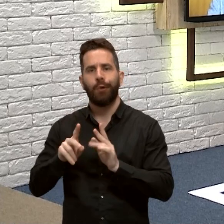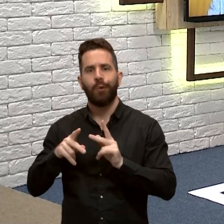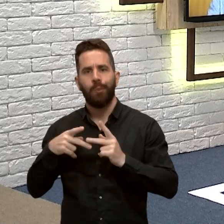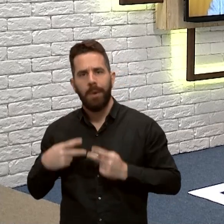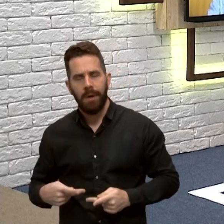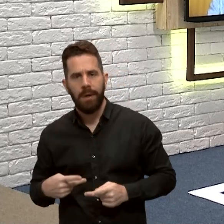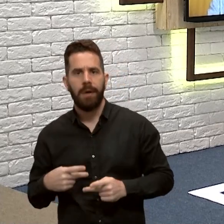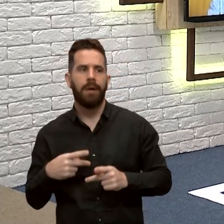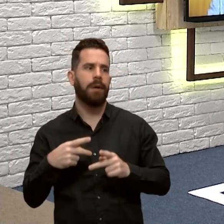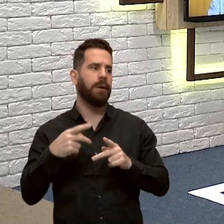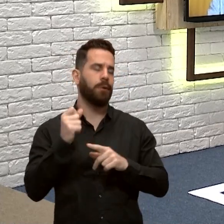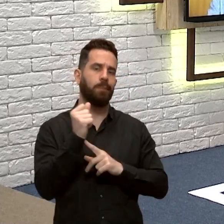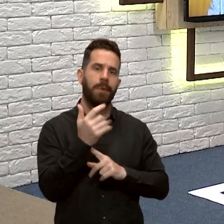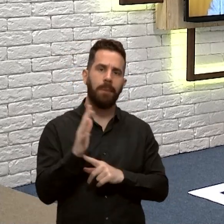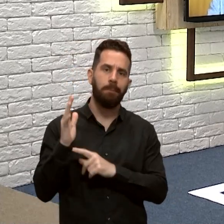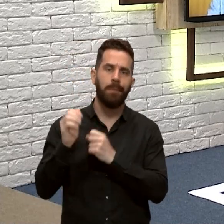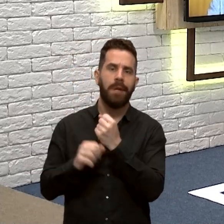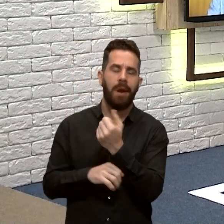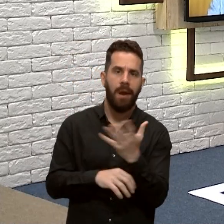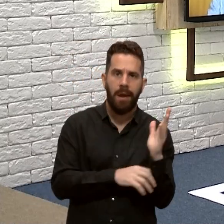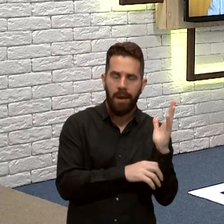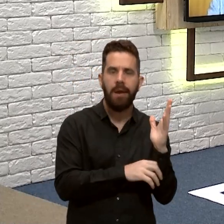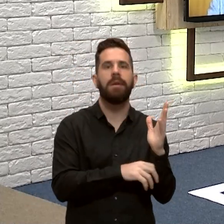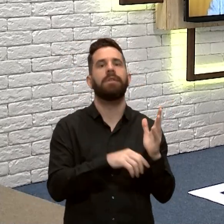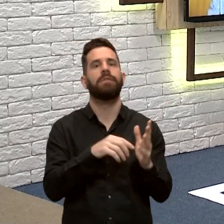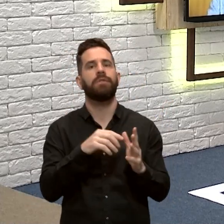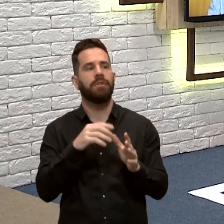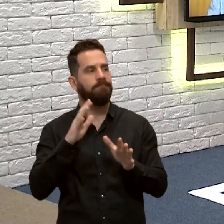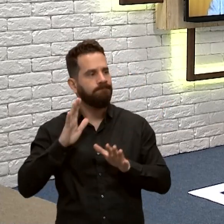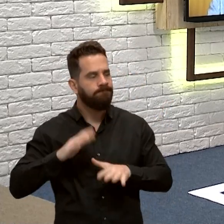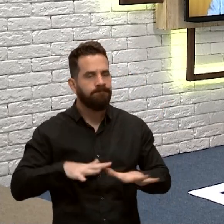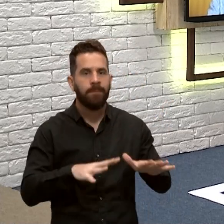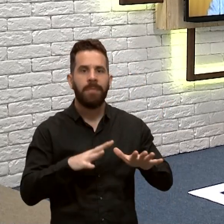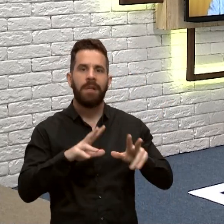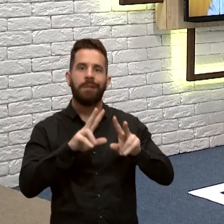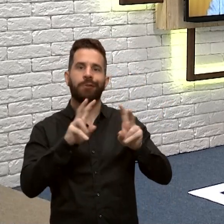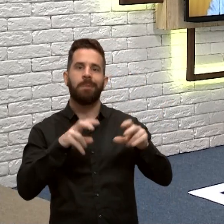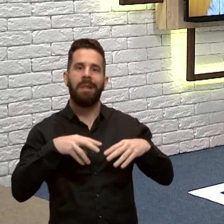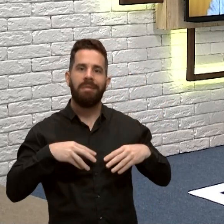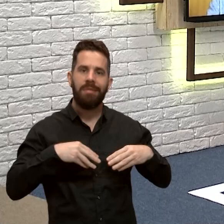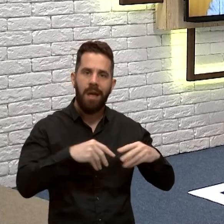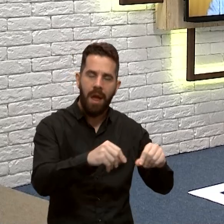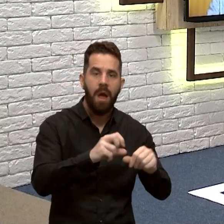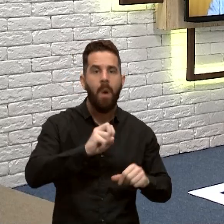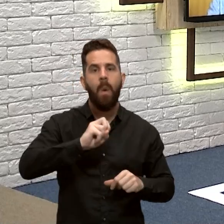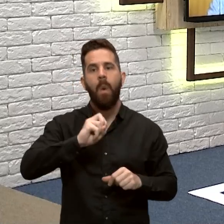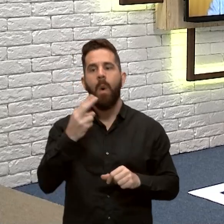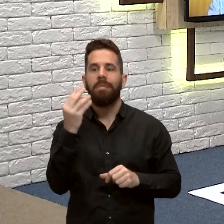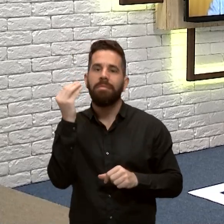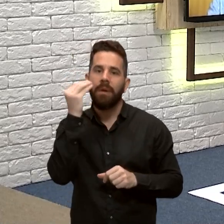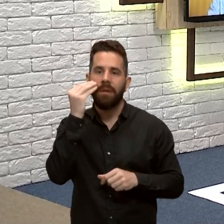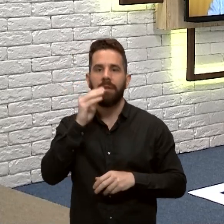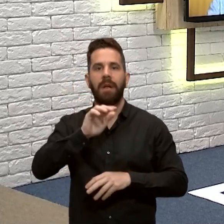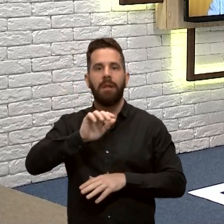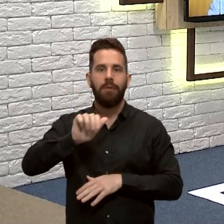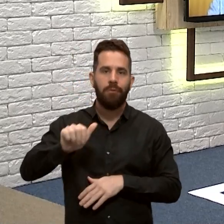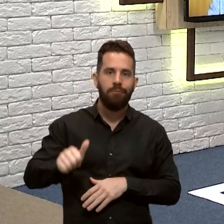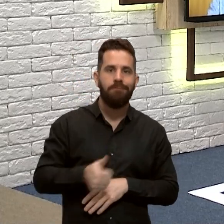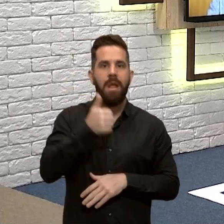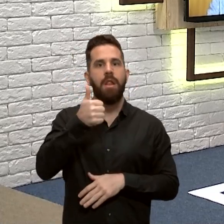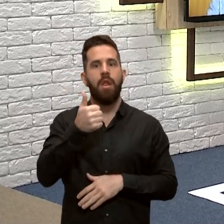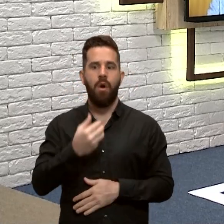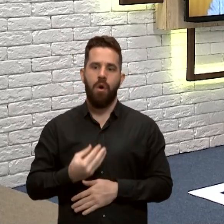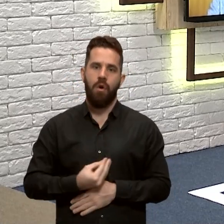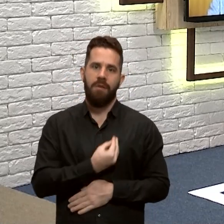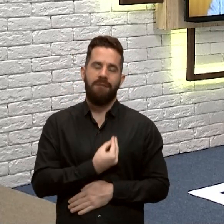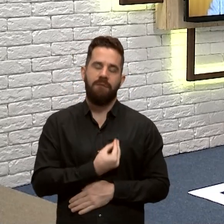por terra, de quem luta por casa, ou por, inclusive, melhores condições de vida, né? Essas pessoas têm sido mais ameaçadas no Brasil nos